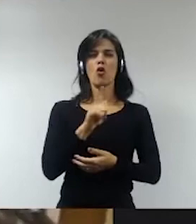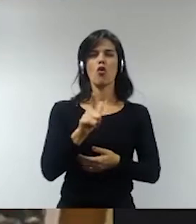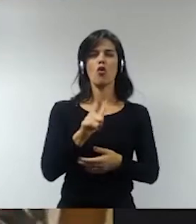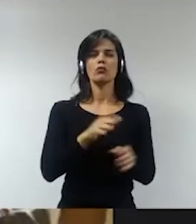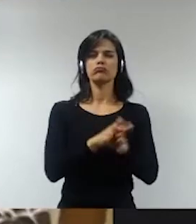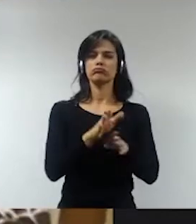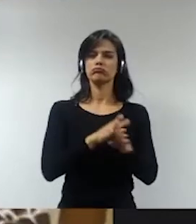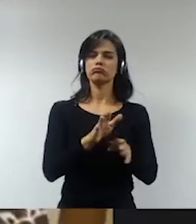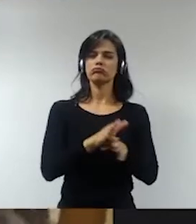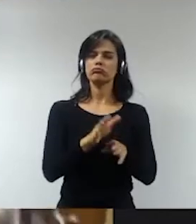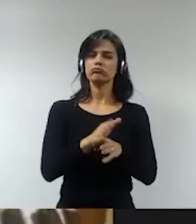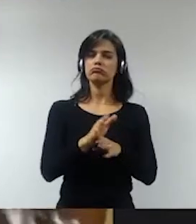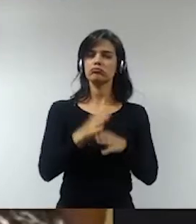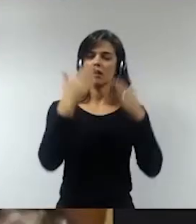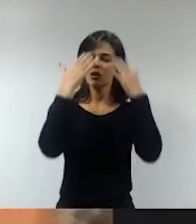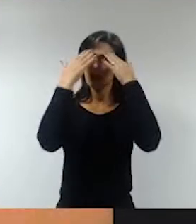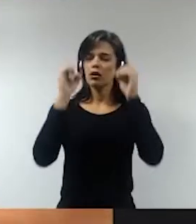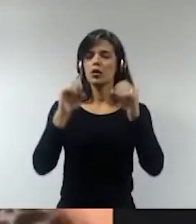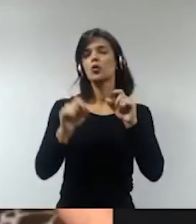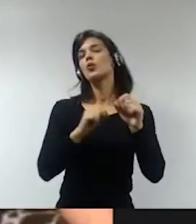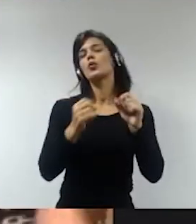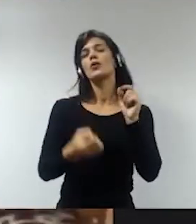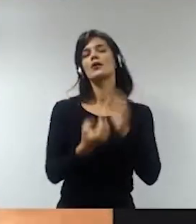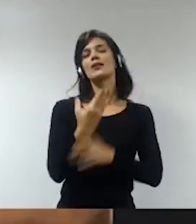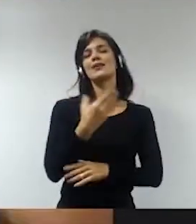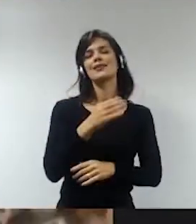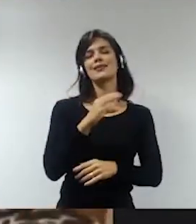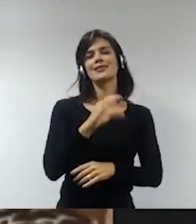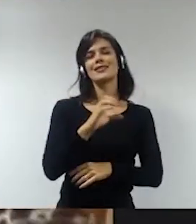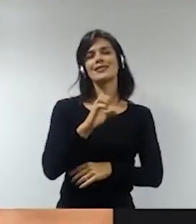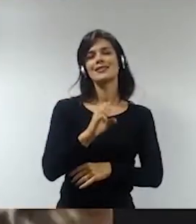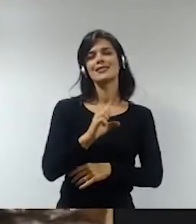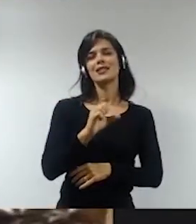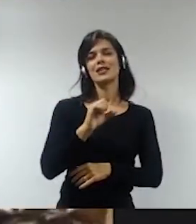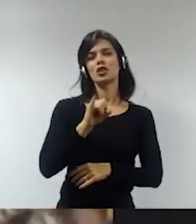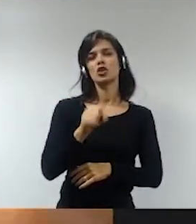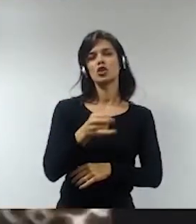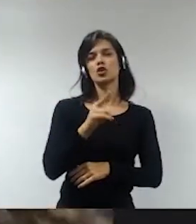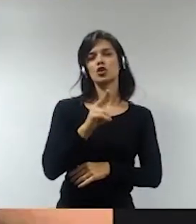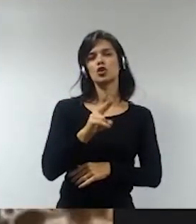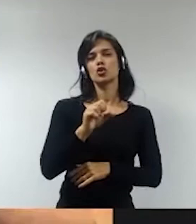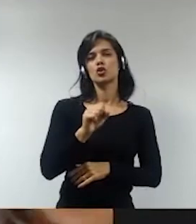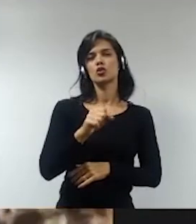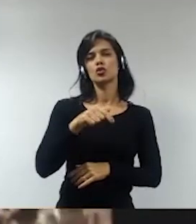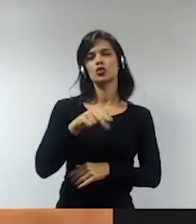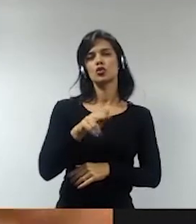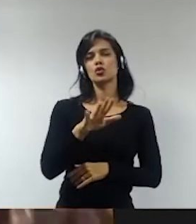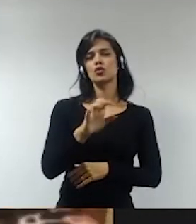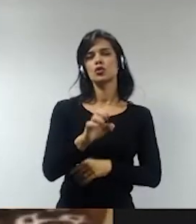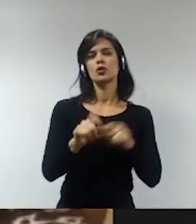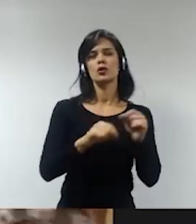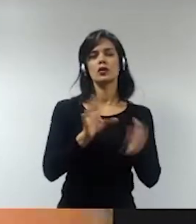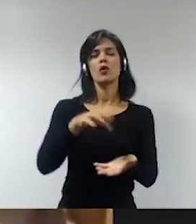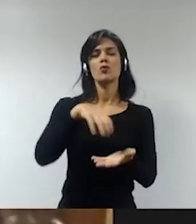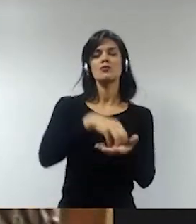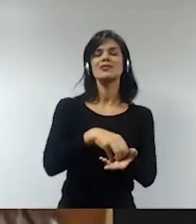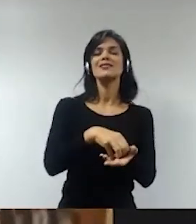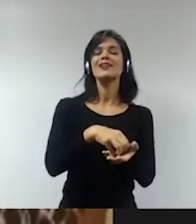recomendando aos tribunais que criem CEJUSCs, né, que são os centros judiciários de solução de conflito e